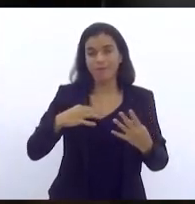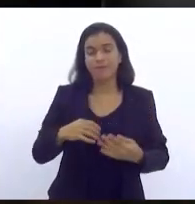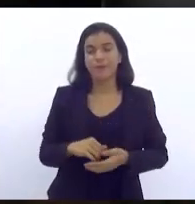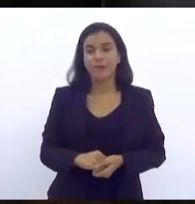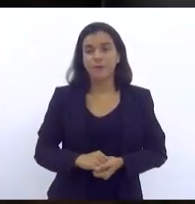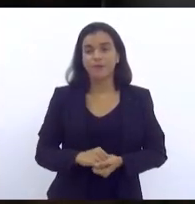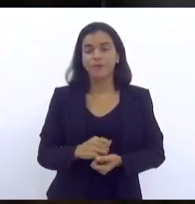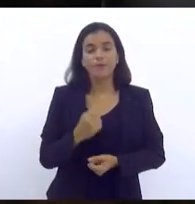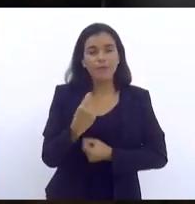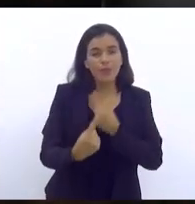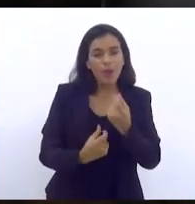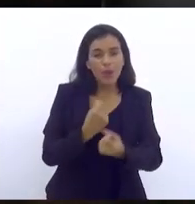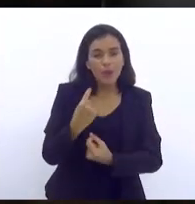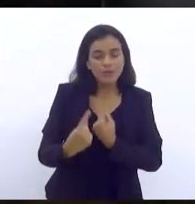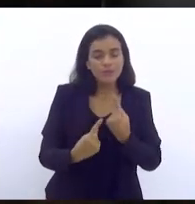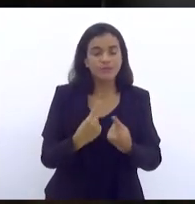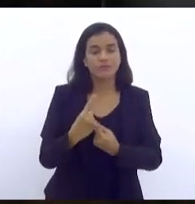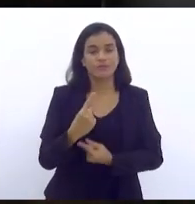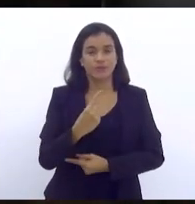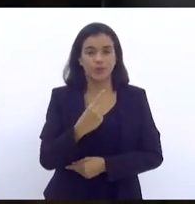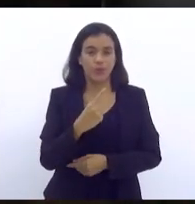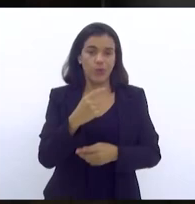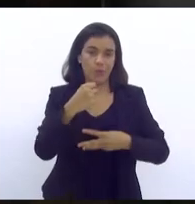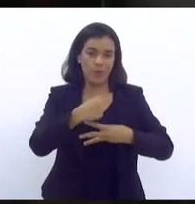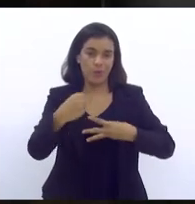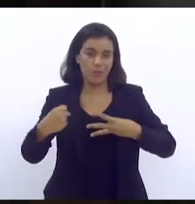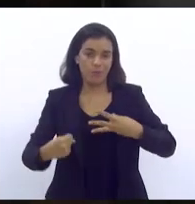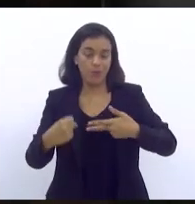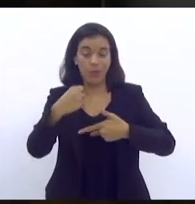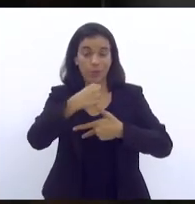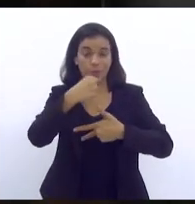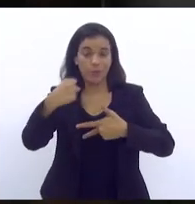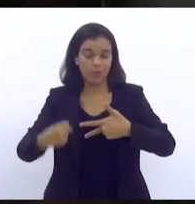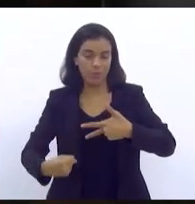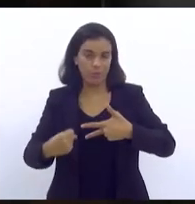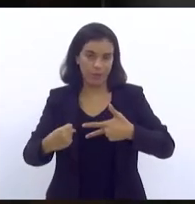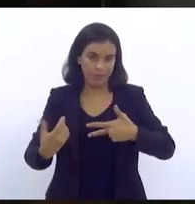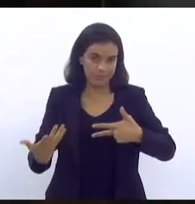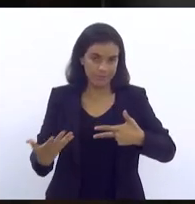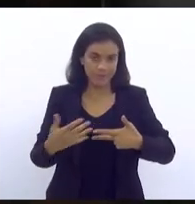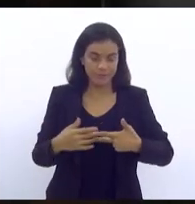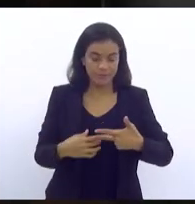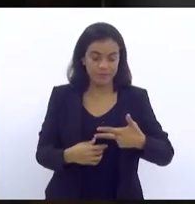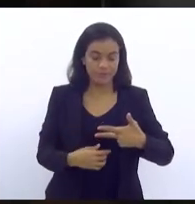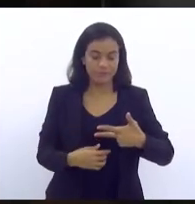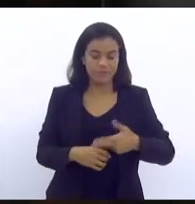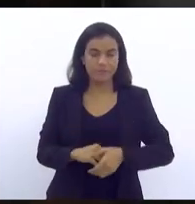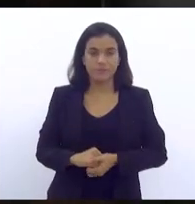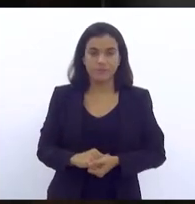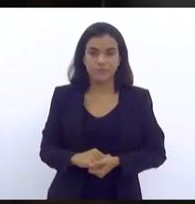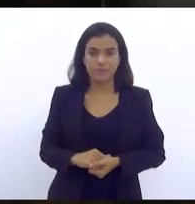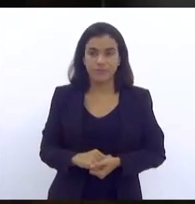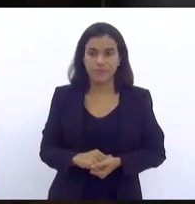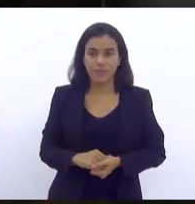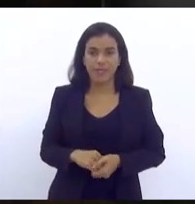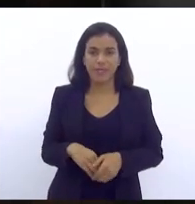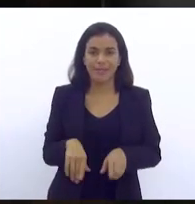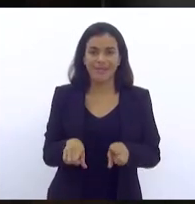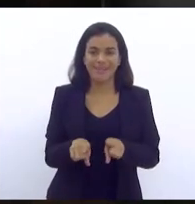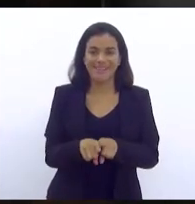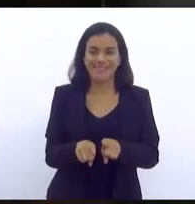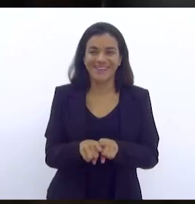vezes ao poder público nós não estaríamos aqui realizando essa audiência pública bem como os